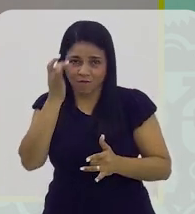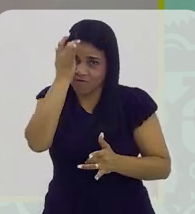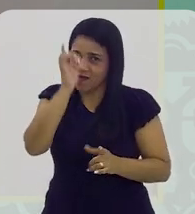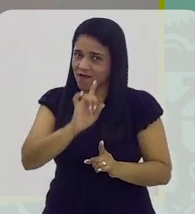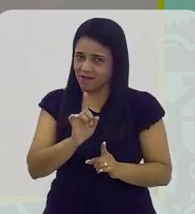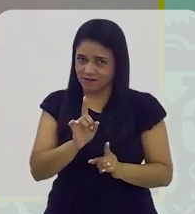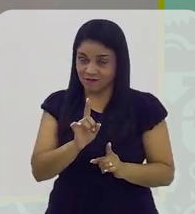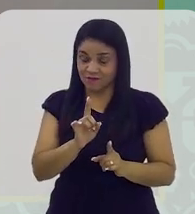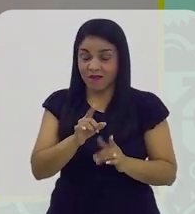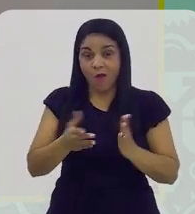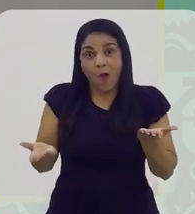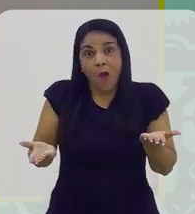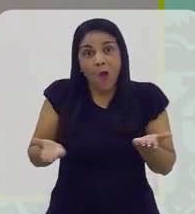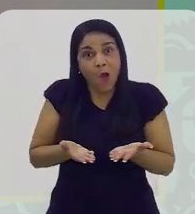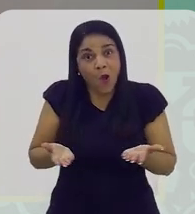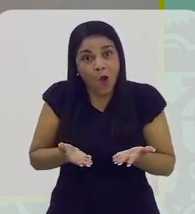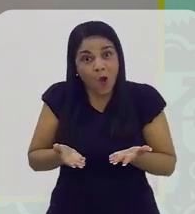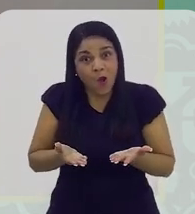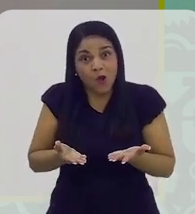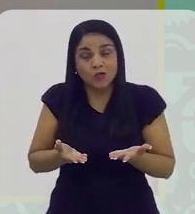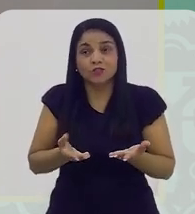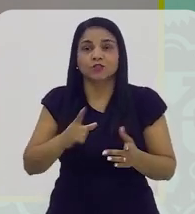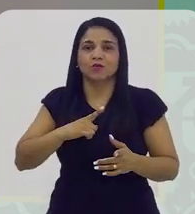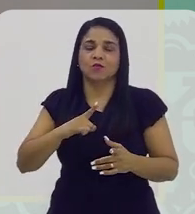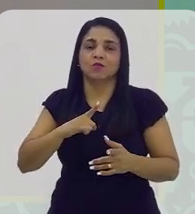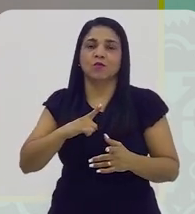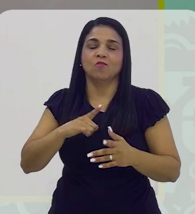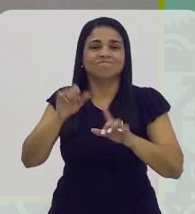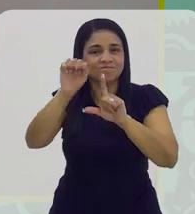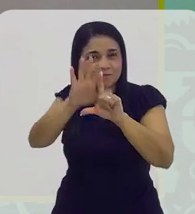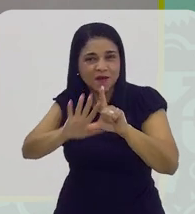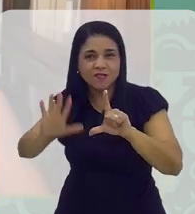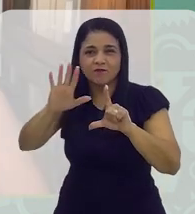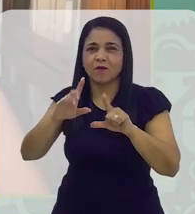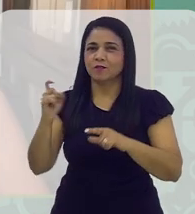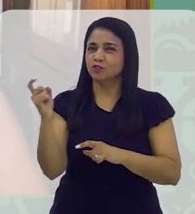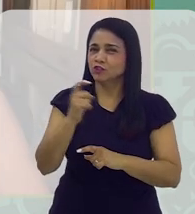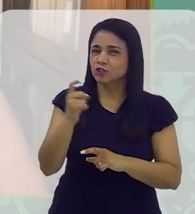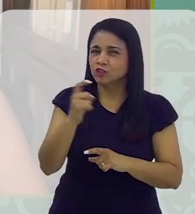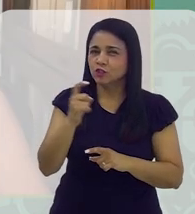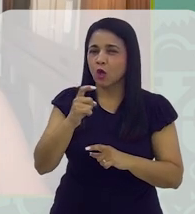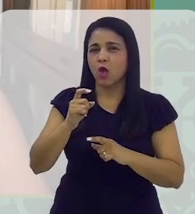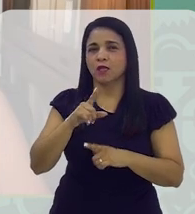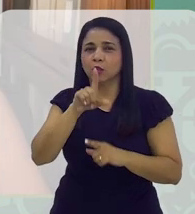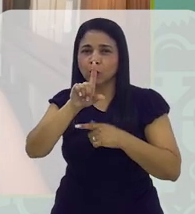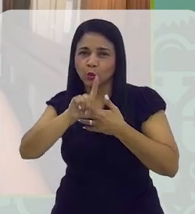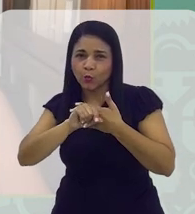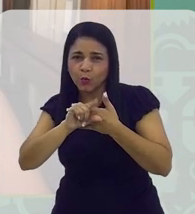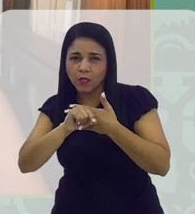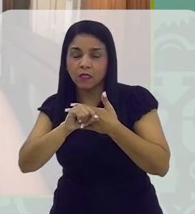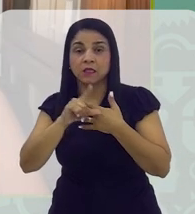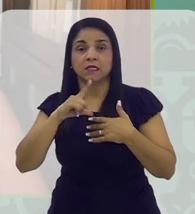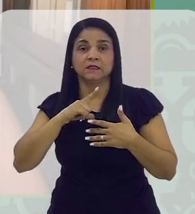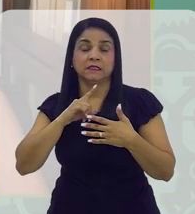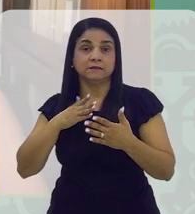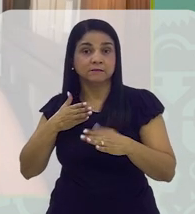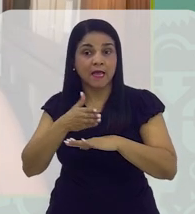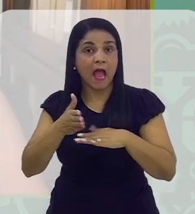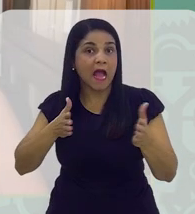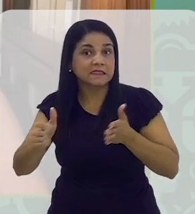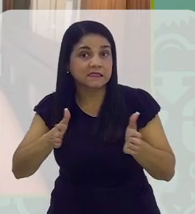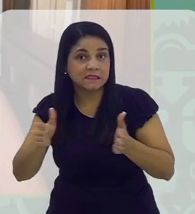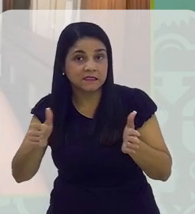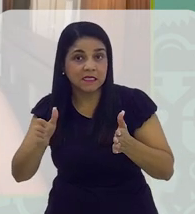era tão facilitado. Hoje, com o Discord, com o Twitter, com o TikTok, você tem acesso a